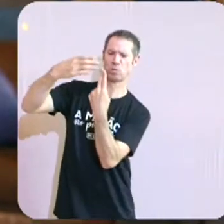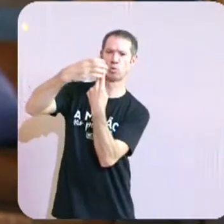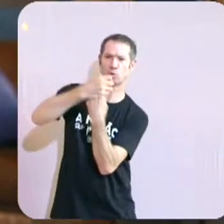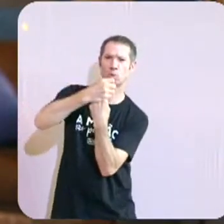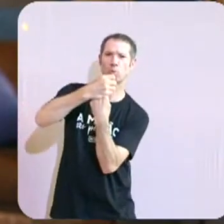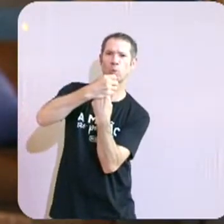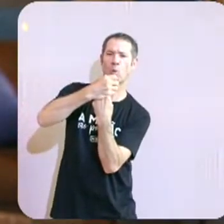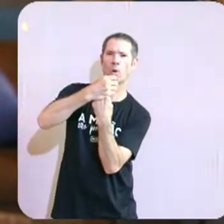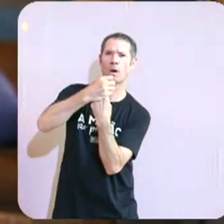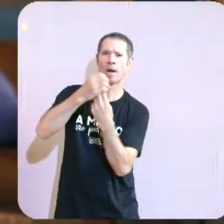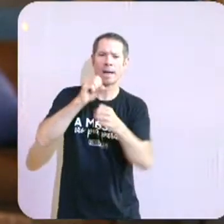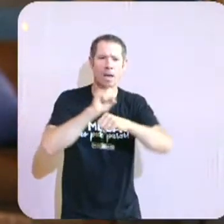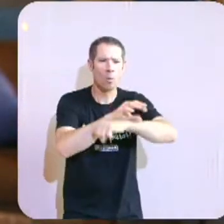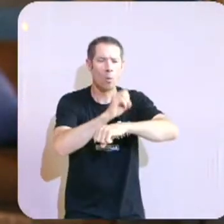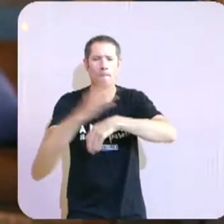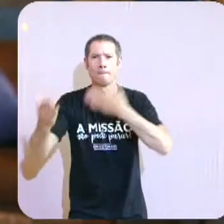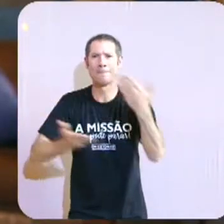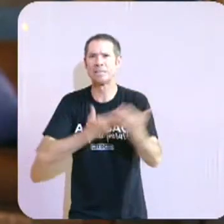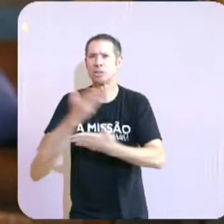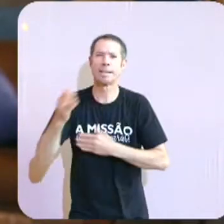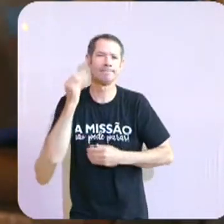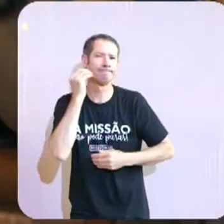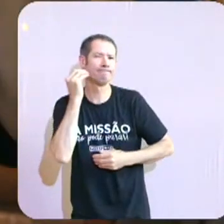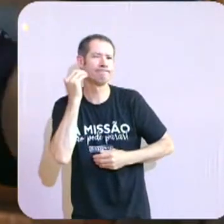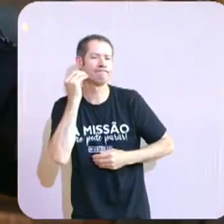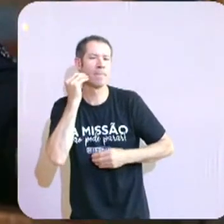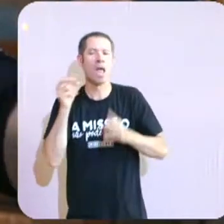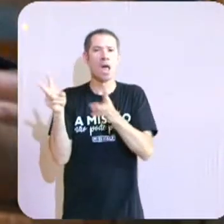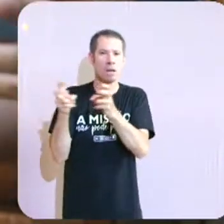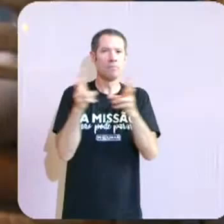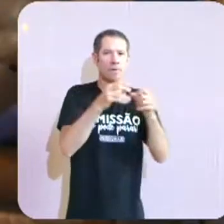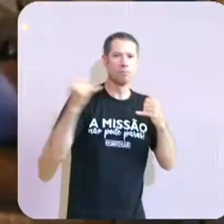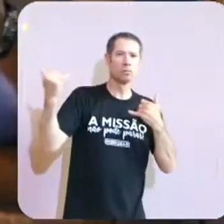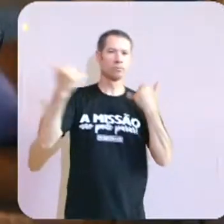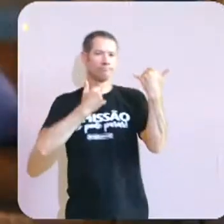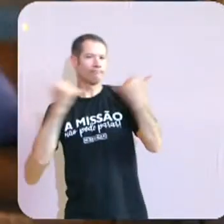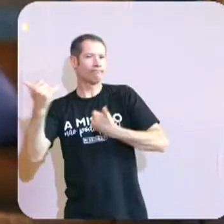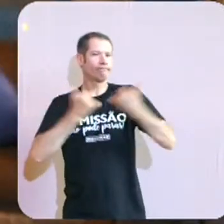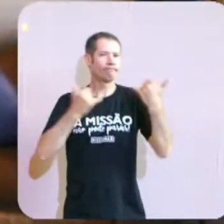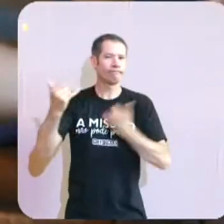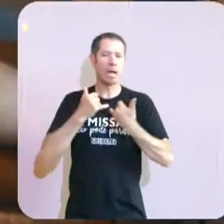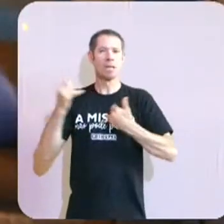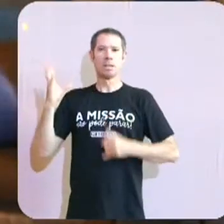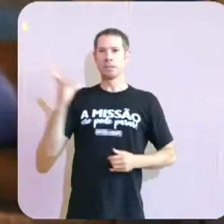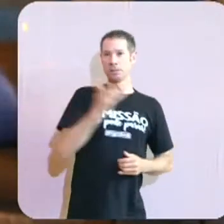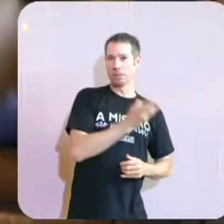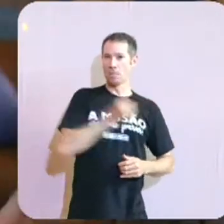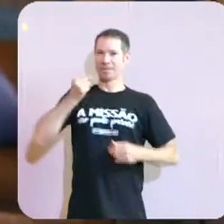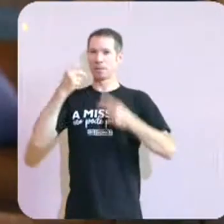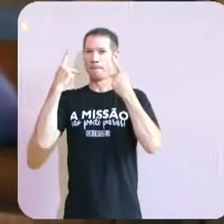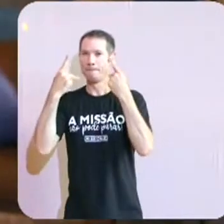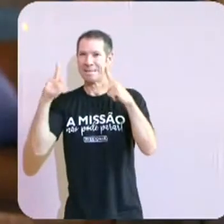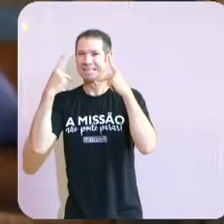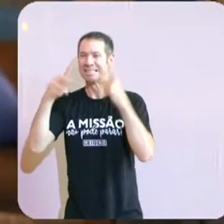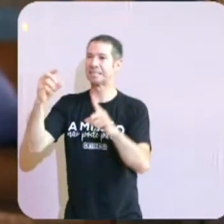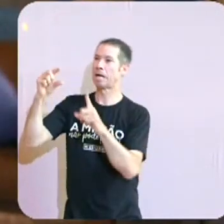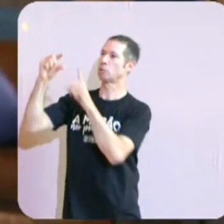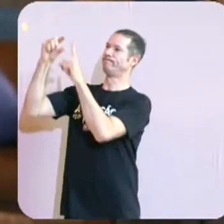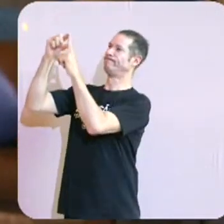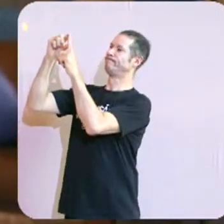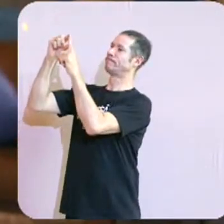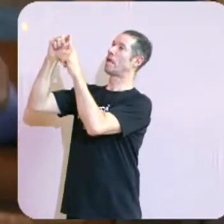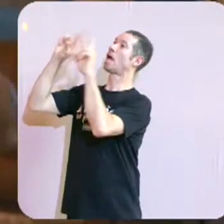gente tem que compartilhar do que nós experimentamos, vimos, ouvimos, a salvação, a mensagem do Evangelho do